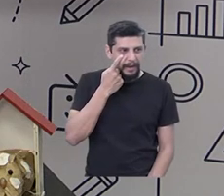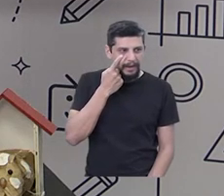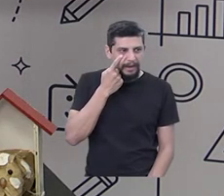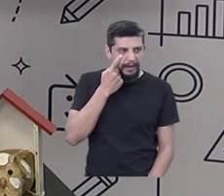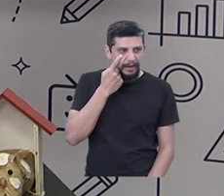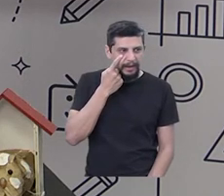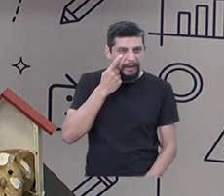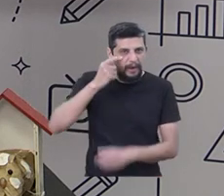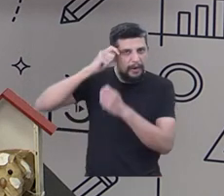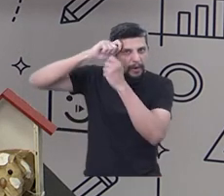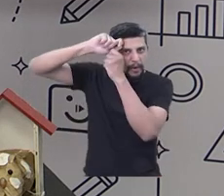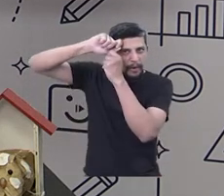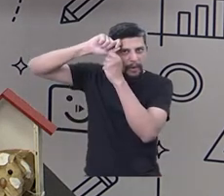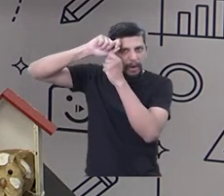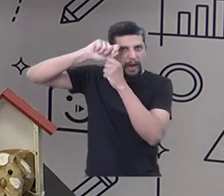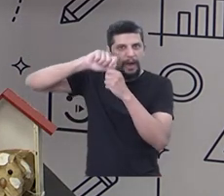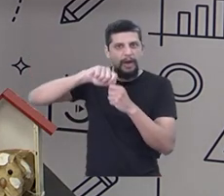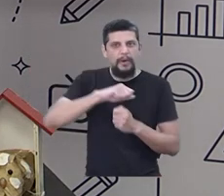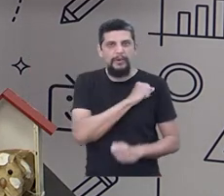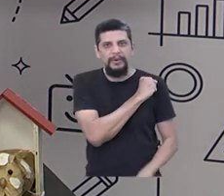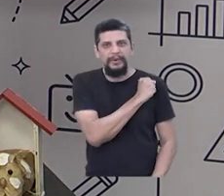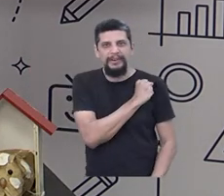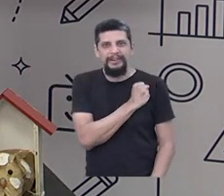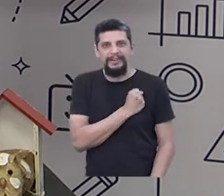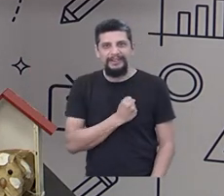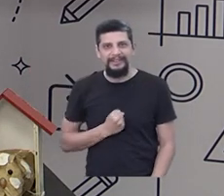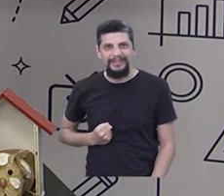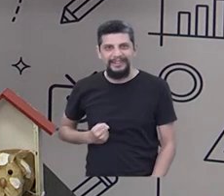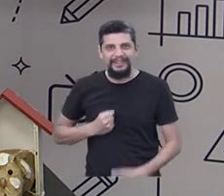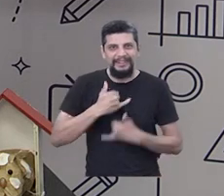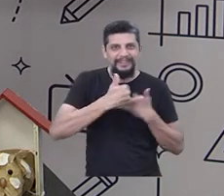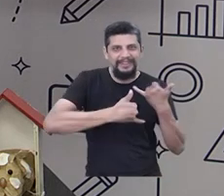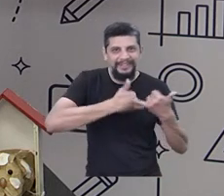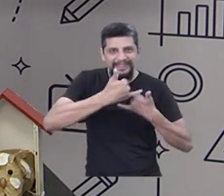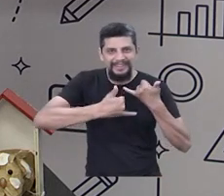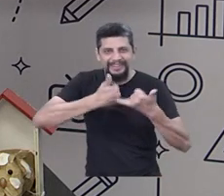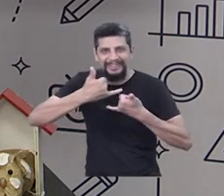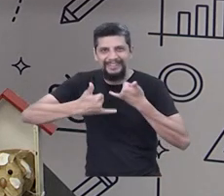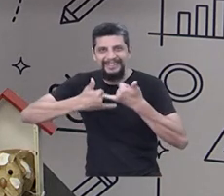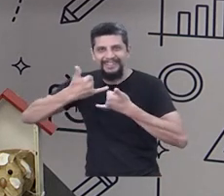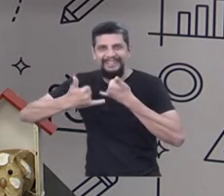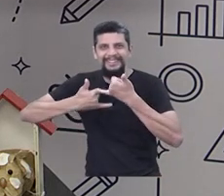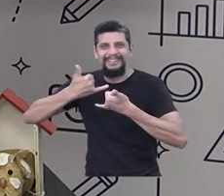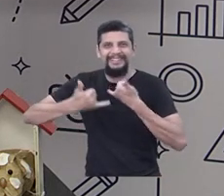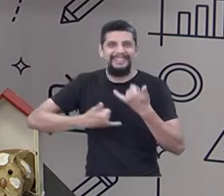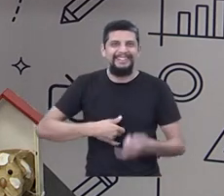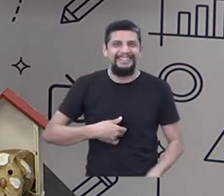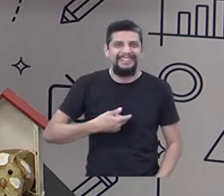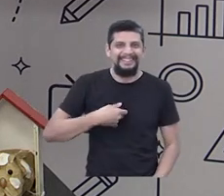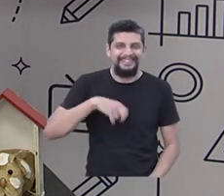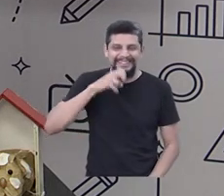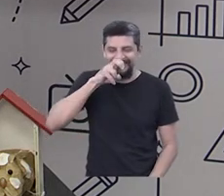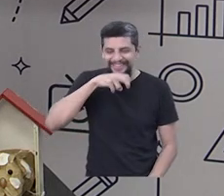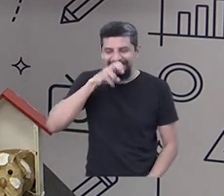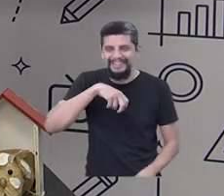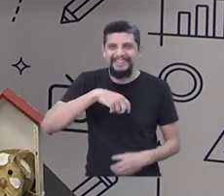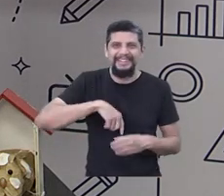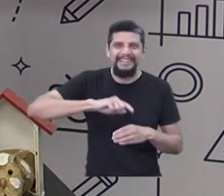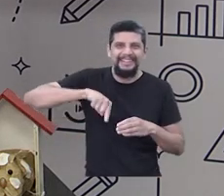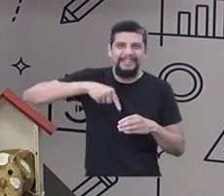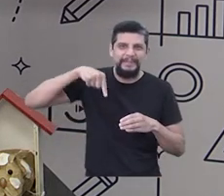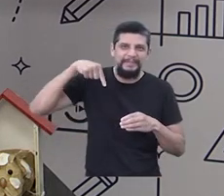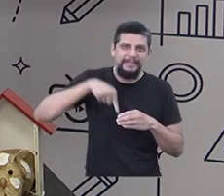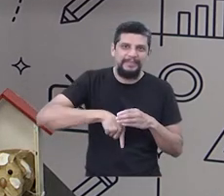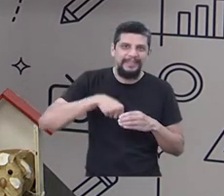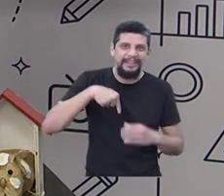um cocô de brinquedo, é isso mesmo, para que eu fique muito próxima com a nossa topeira. E